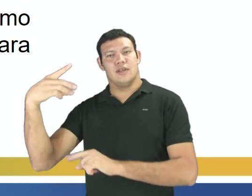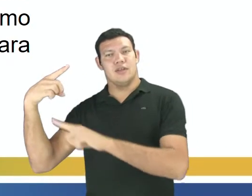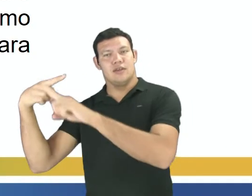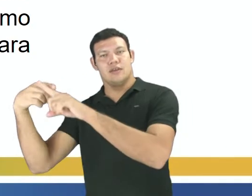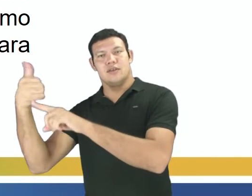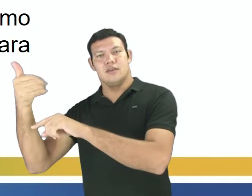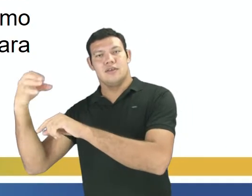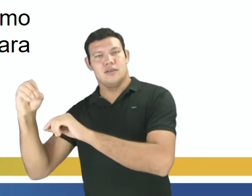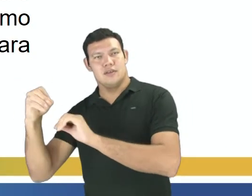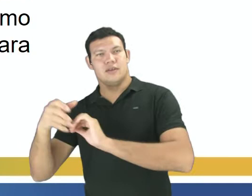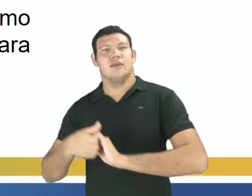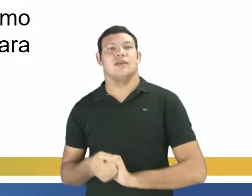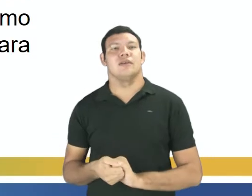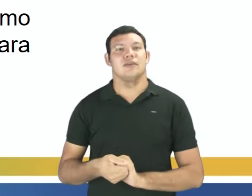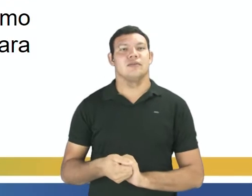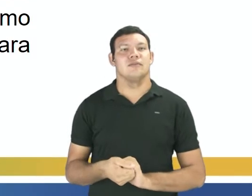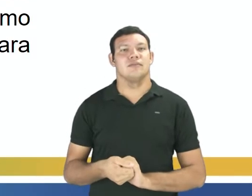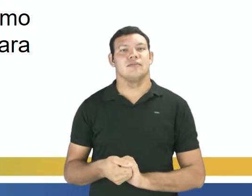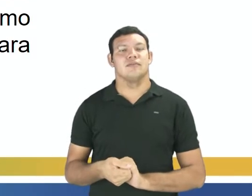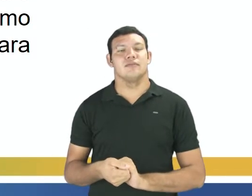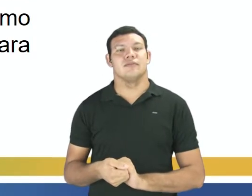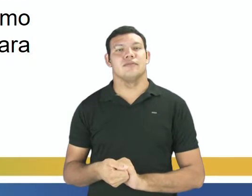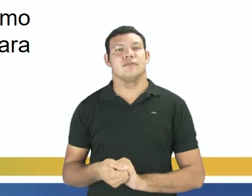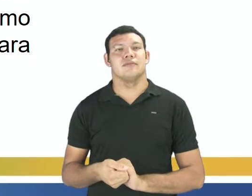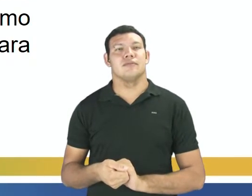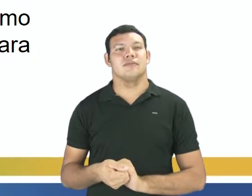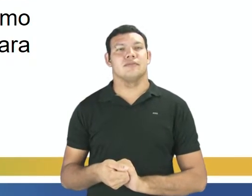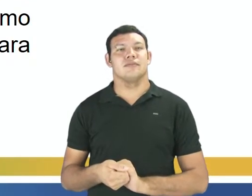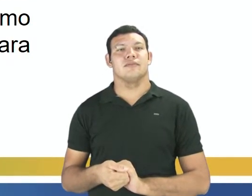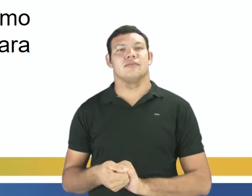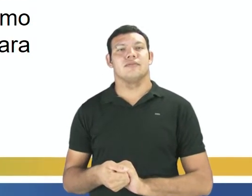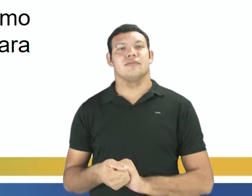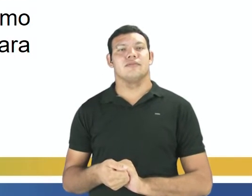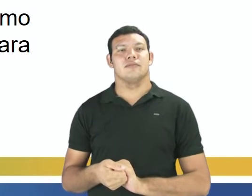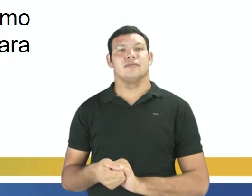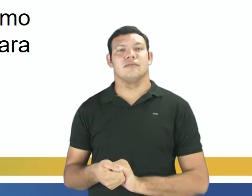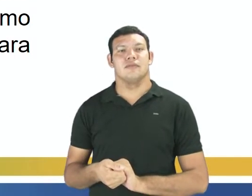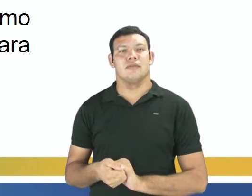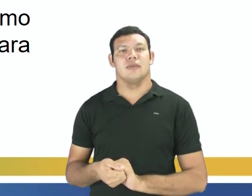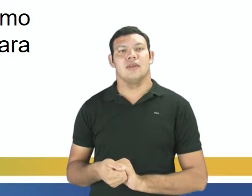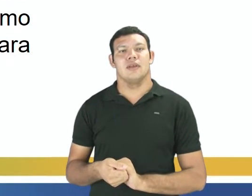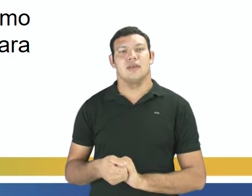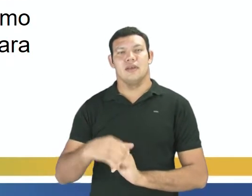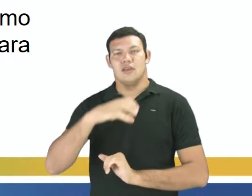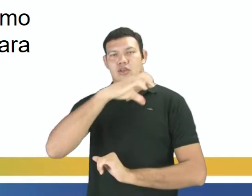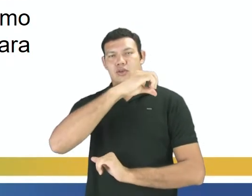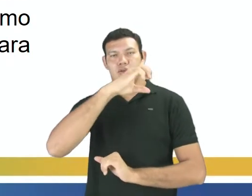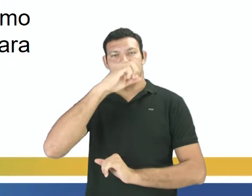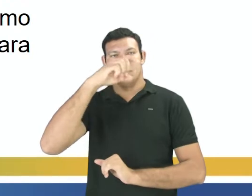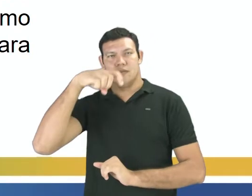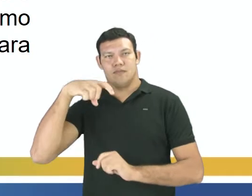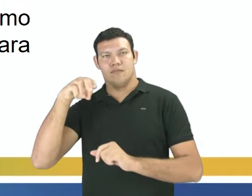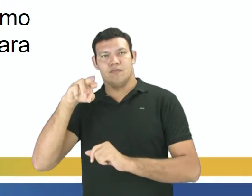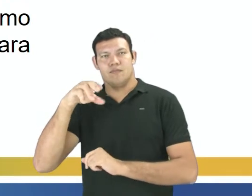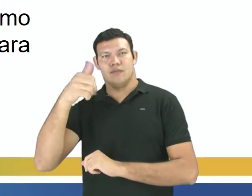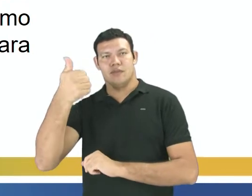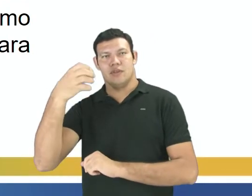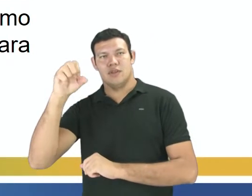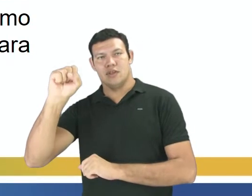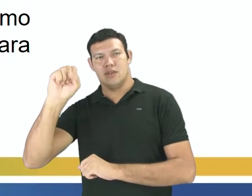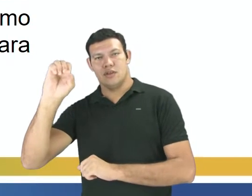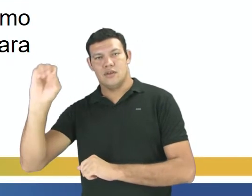cima pelo de cima. Então 90 vezes x, 90x, e 3 vezes 60, 180. Isolando x, esse